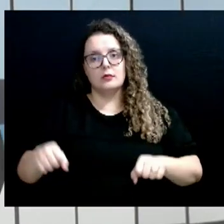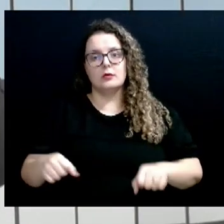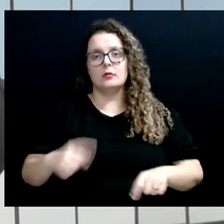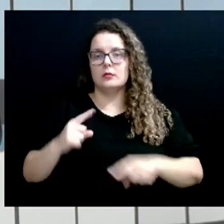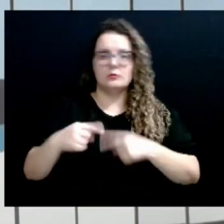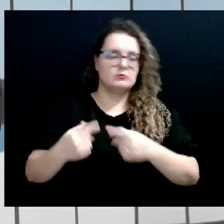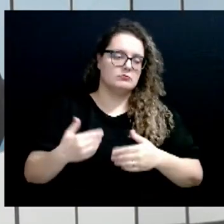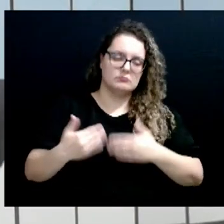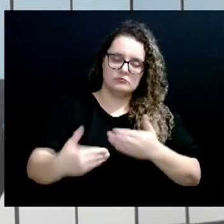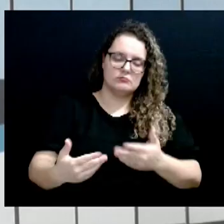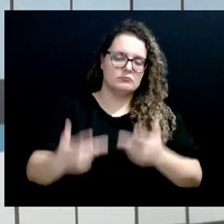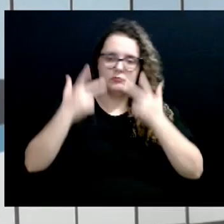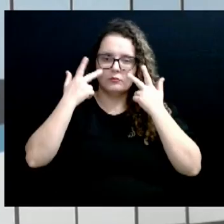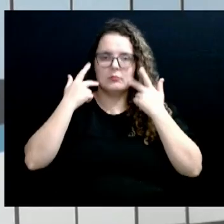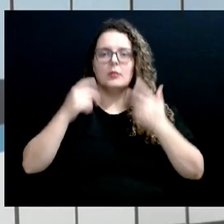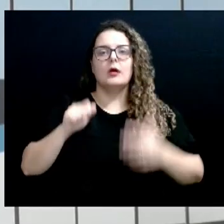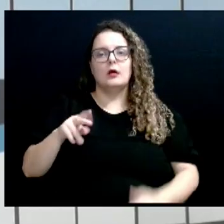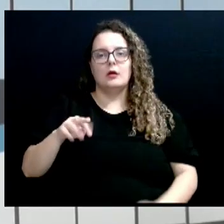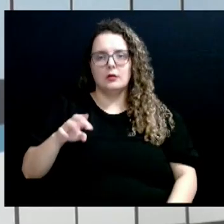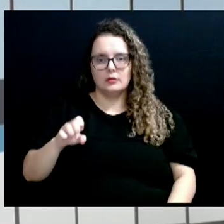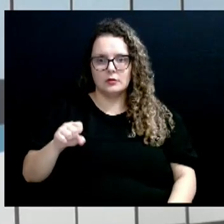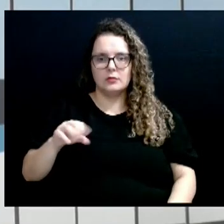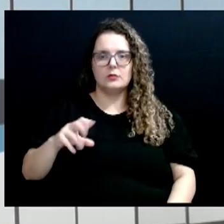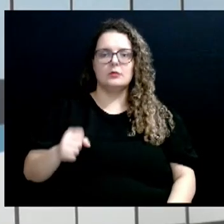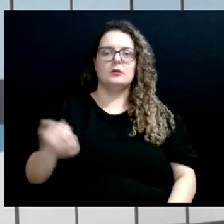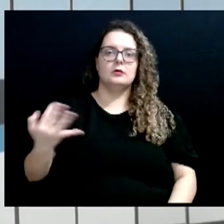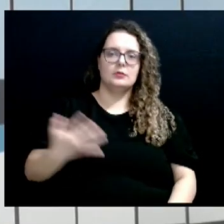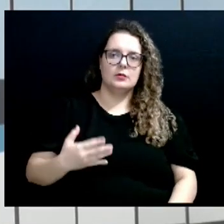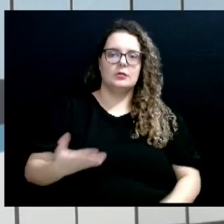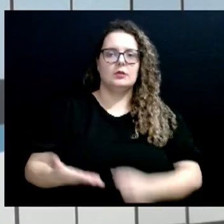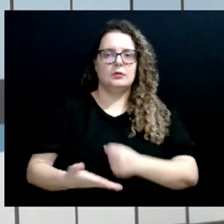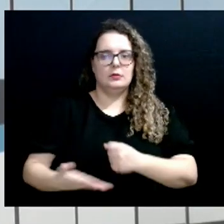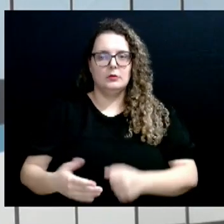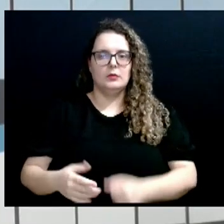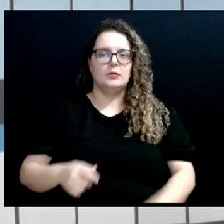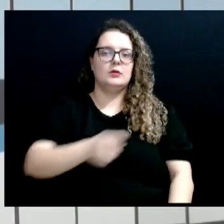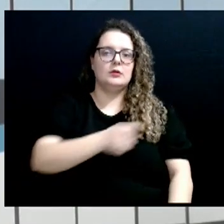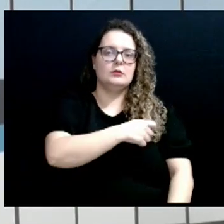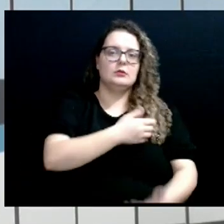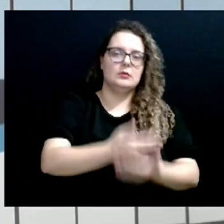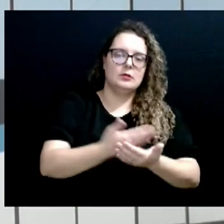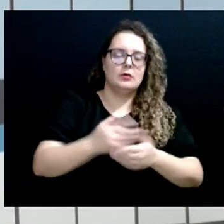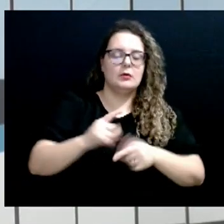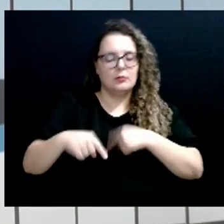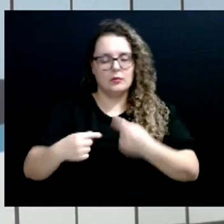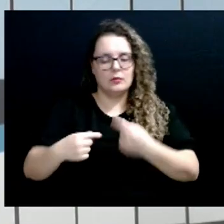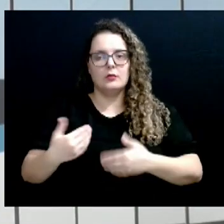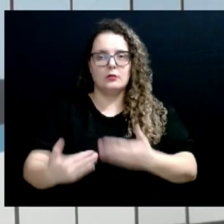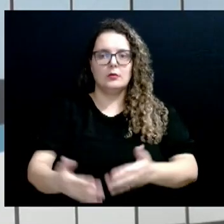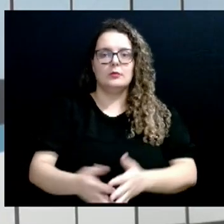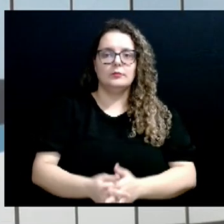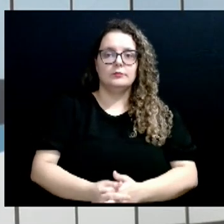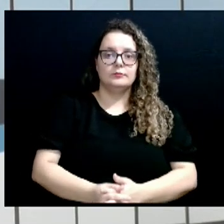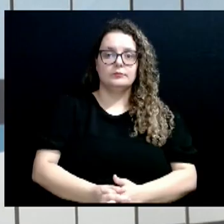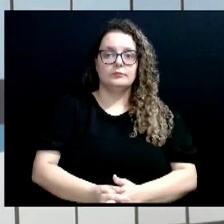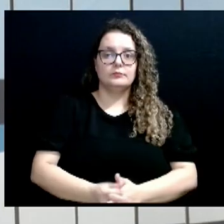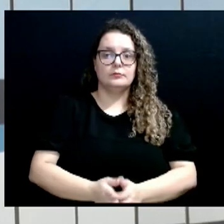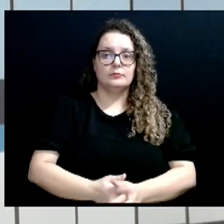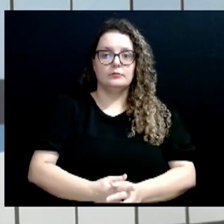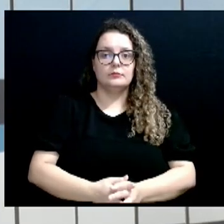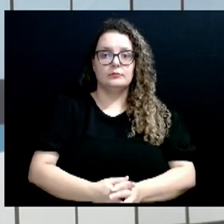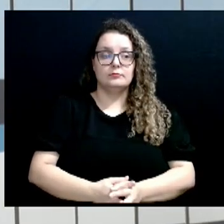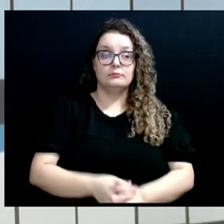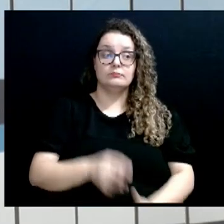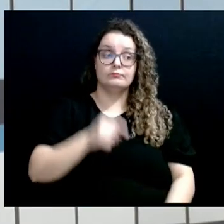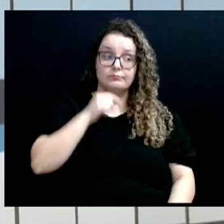né? Na autoescola tem que fazer a quantidade mínima de aulas, enfim, é um outro procedimento. Mas fica essa dúvida, né, de como vai